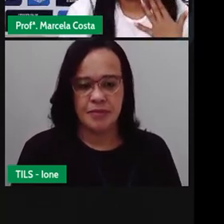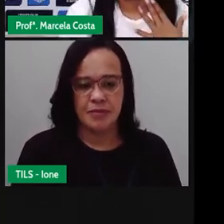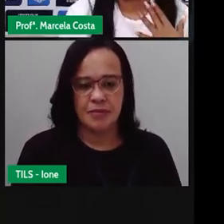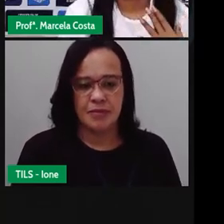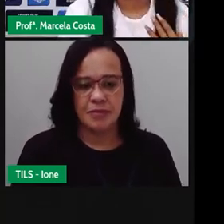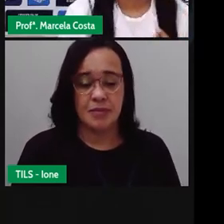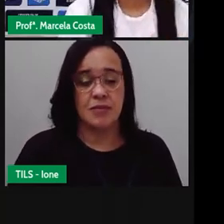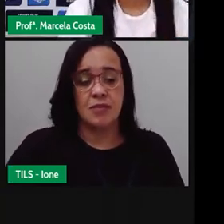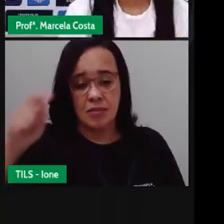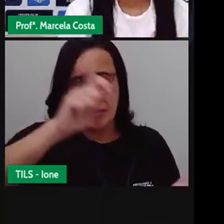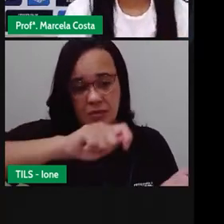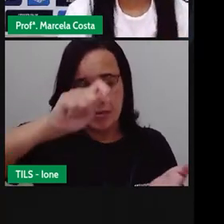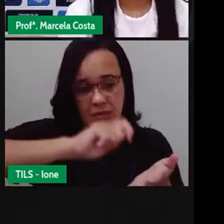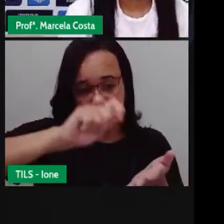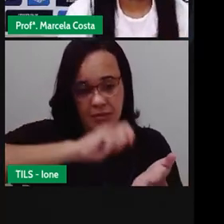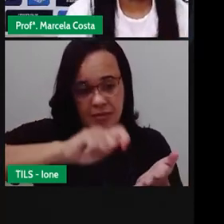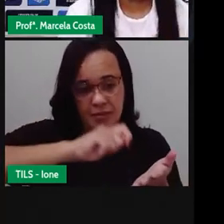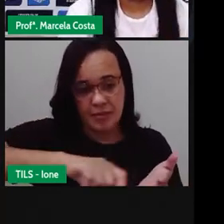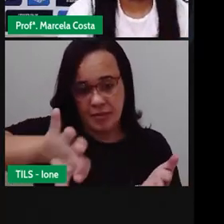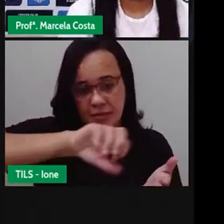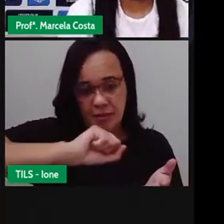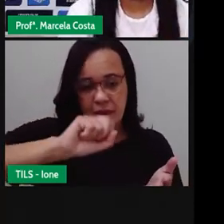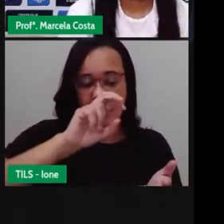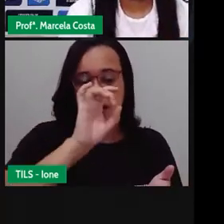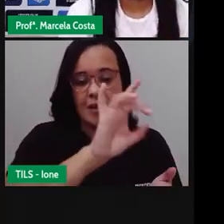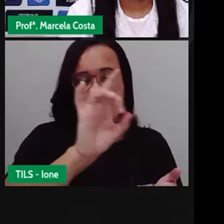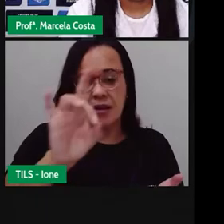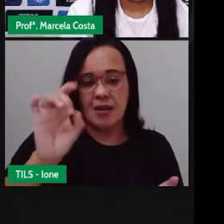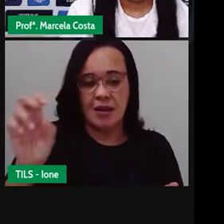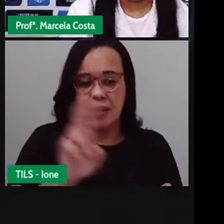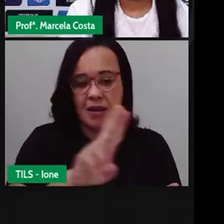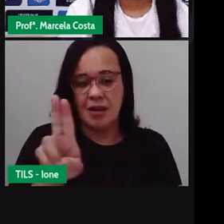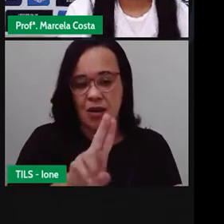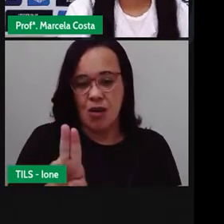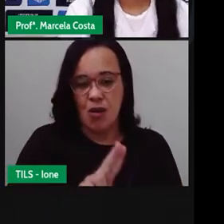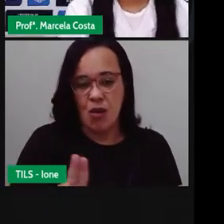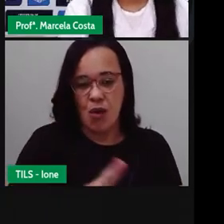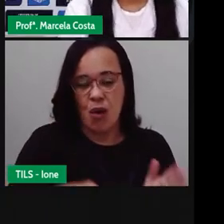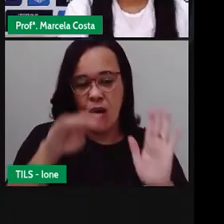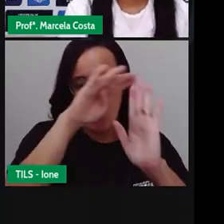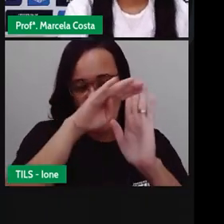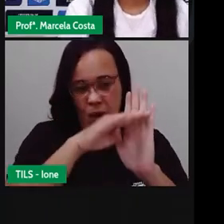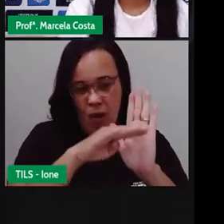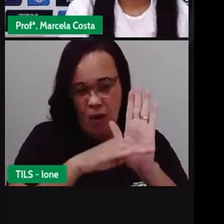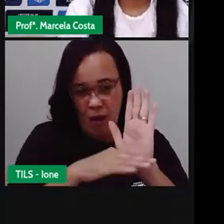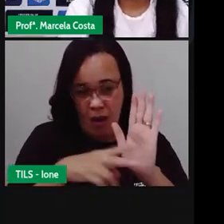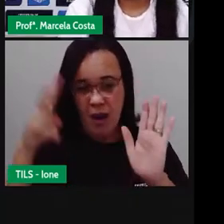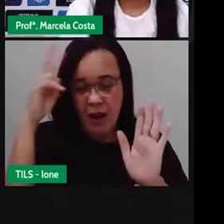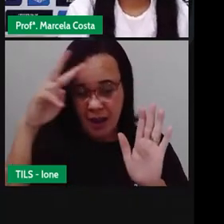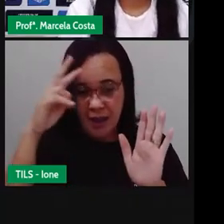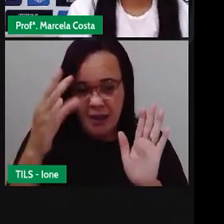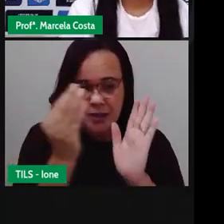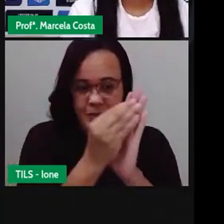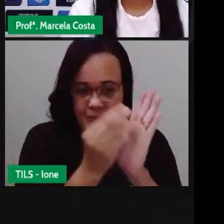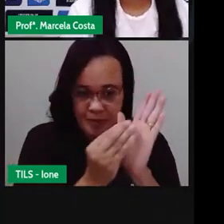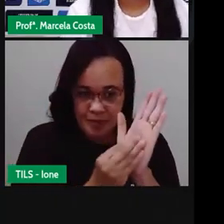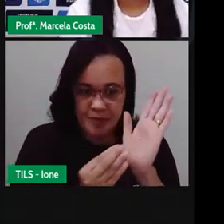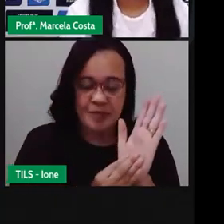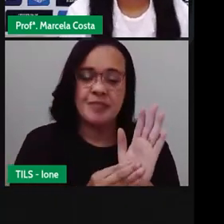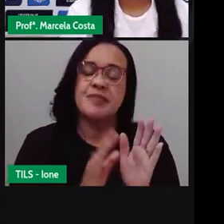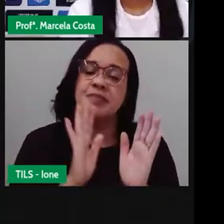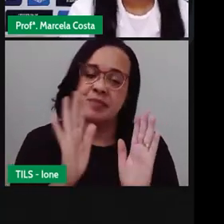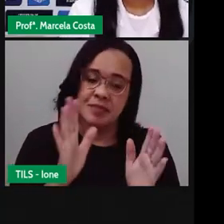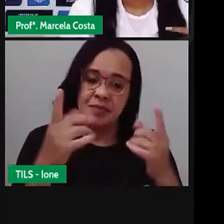Vai escrevendo aí esses nomes no seu caderno para completar a lista dos instrumentos musicais que compõem